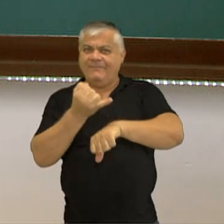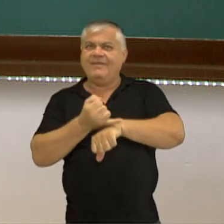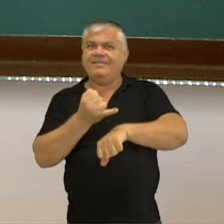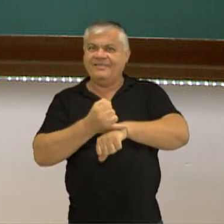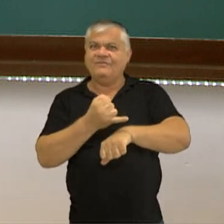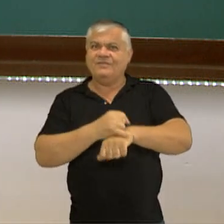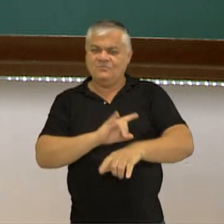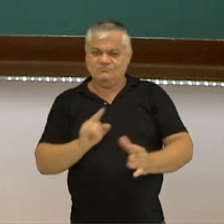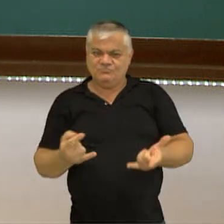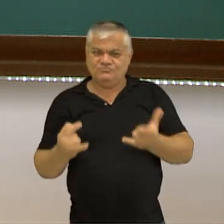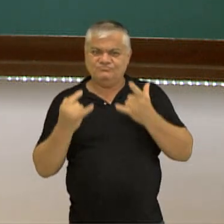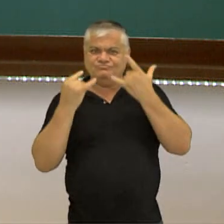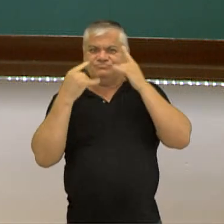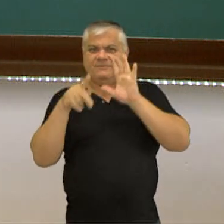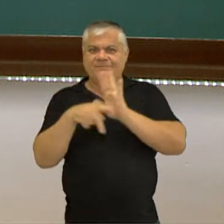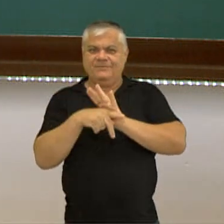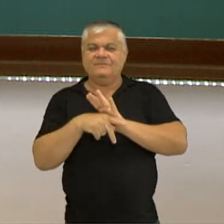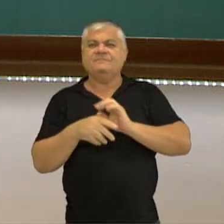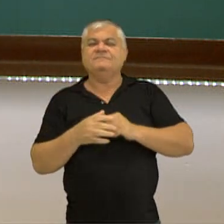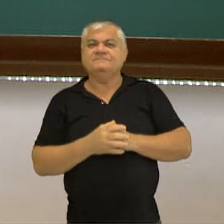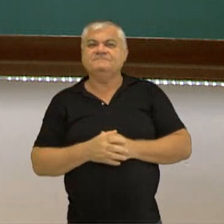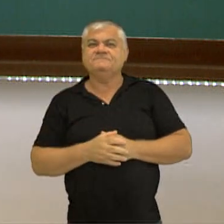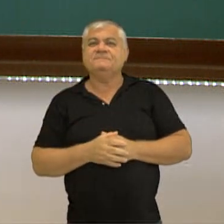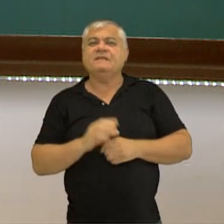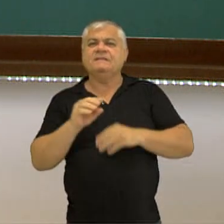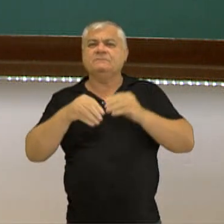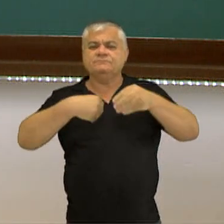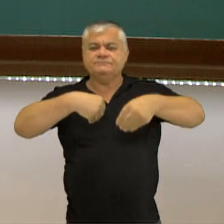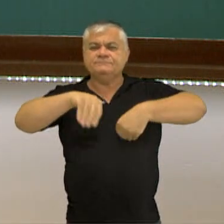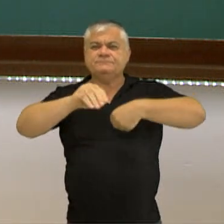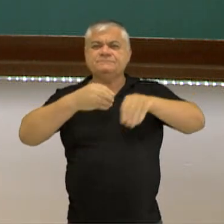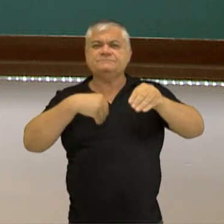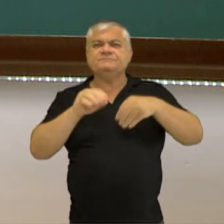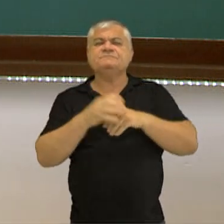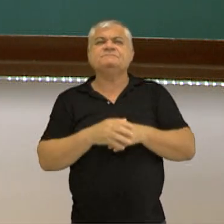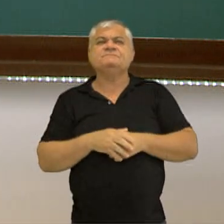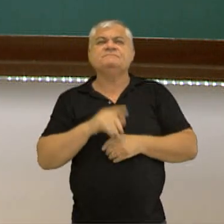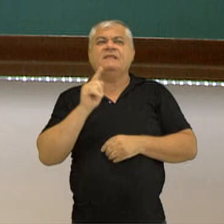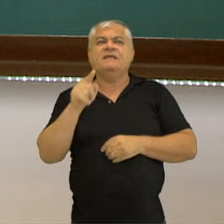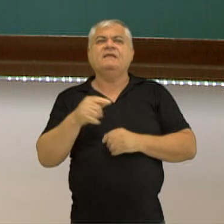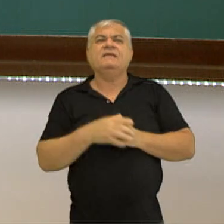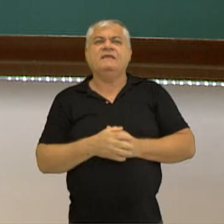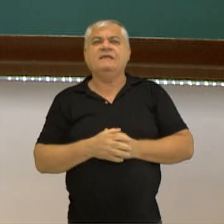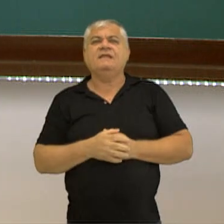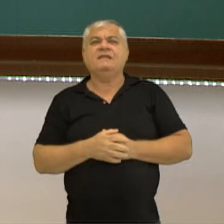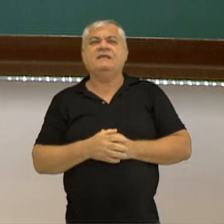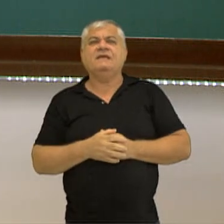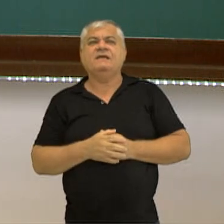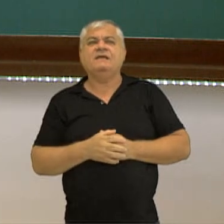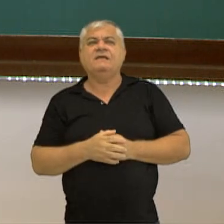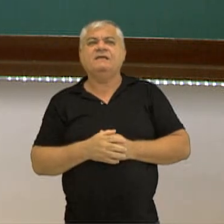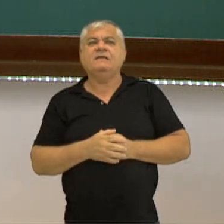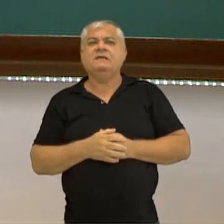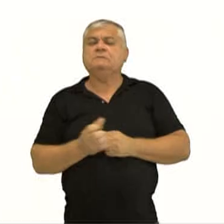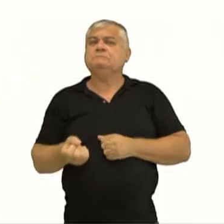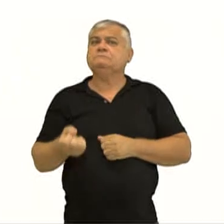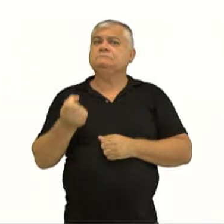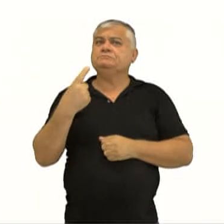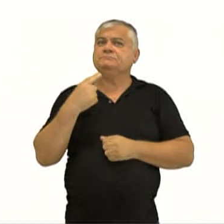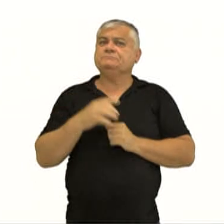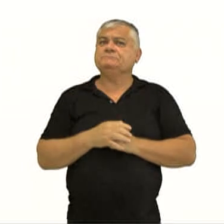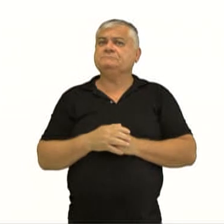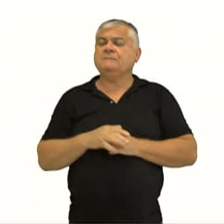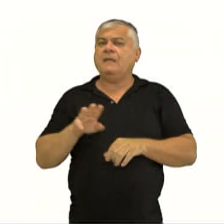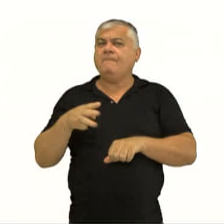brilho próprio, né? Brilhante e versátil, frequentou o noticiário e motivou discussões.